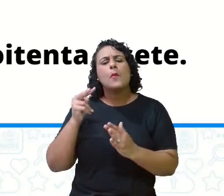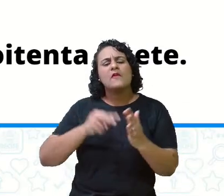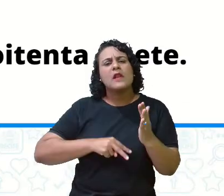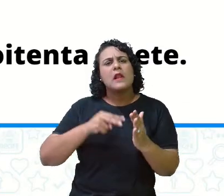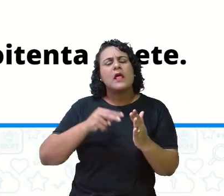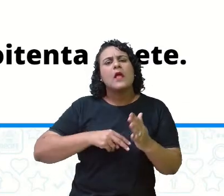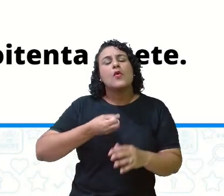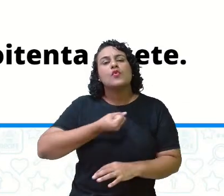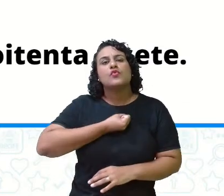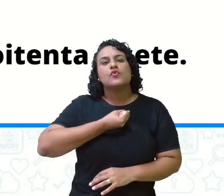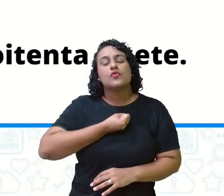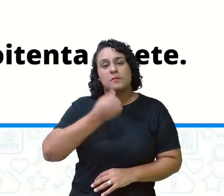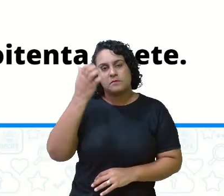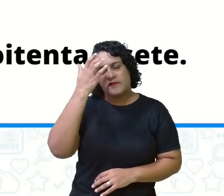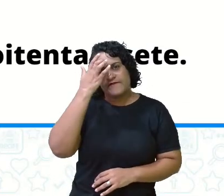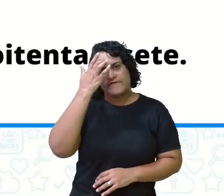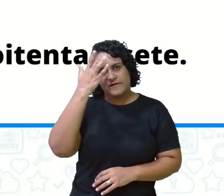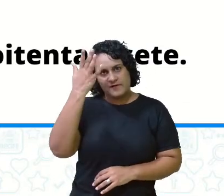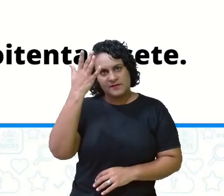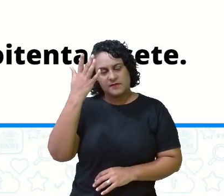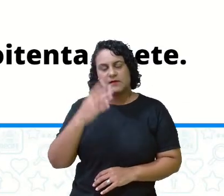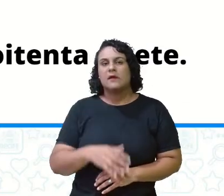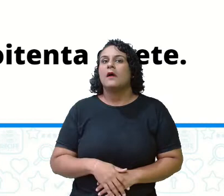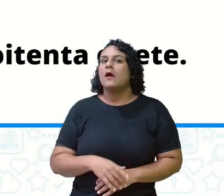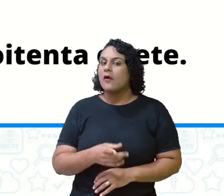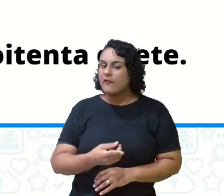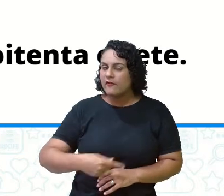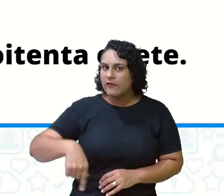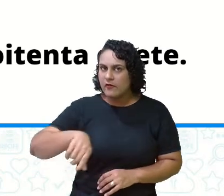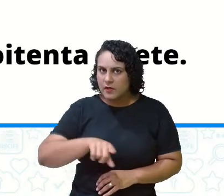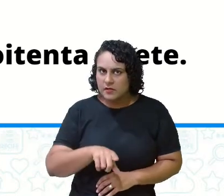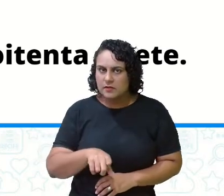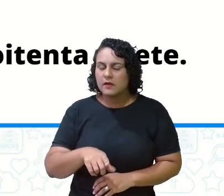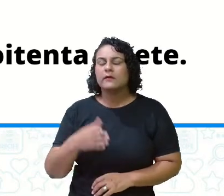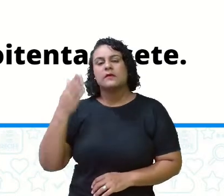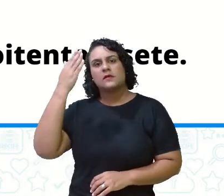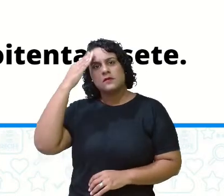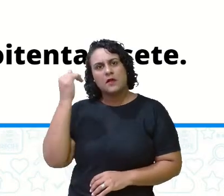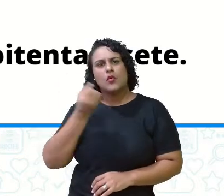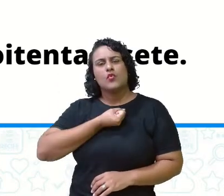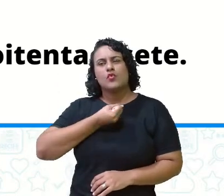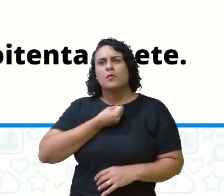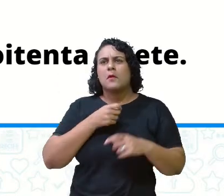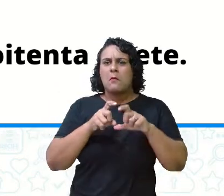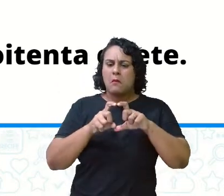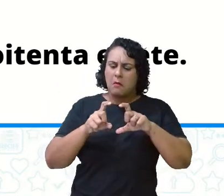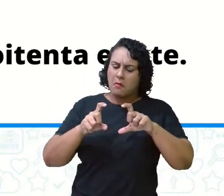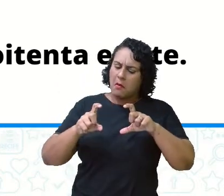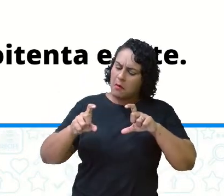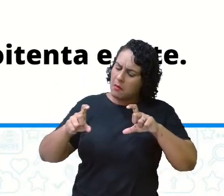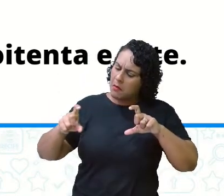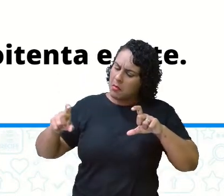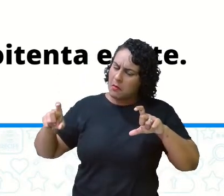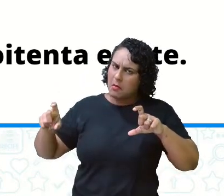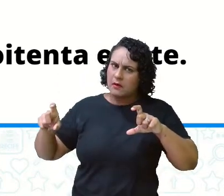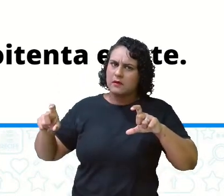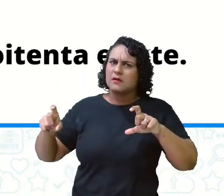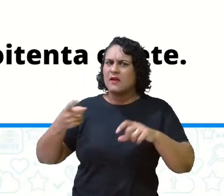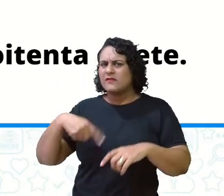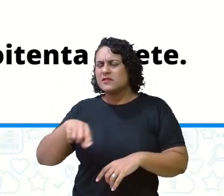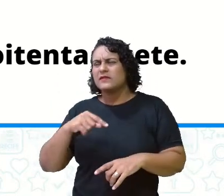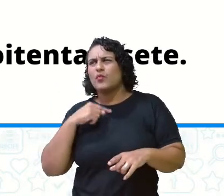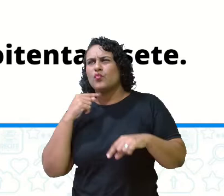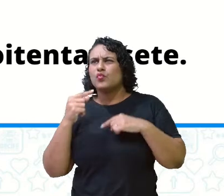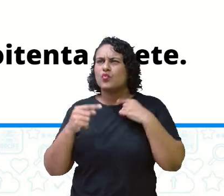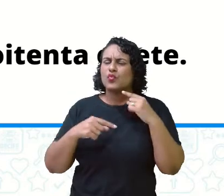gente facilitar. Quinto ano, eu sei que quando os números ficam maiores, vocês ficam um pouco em